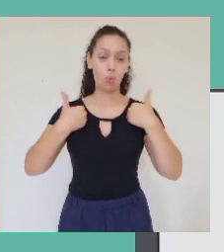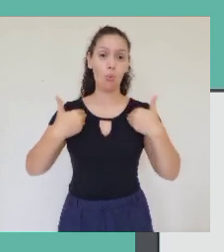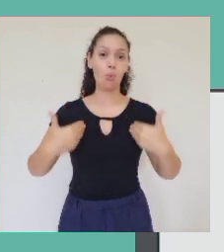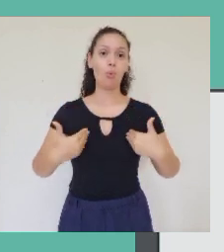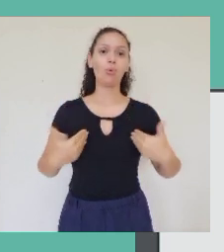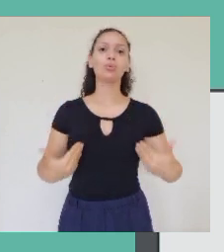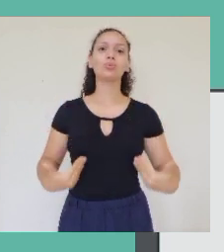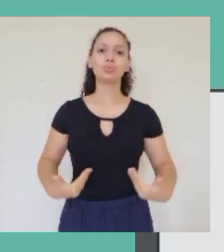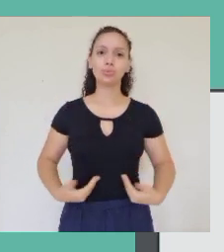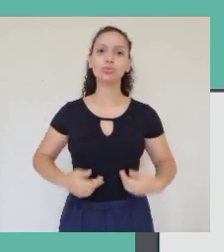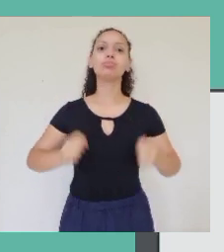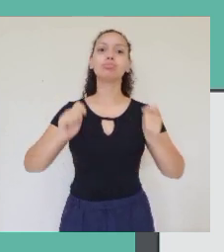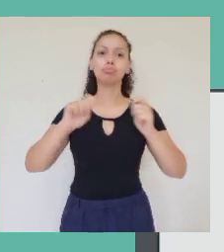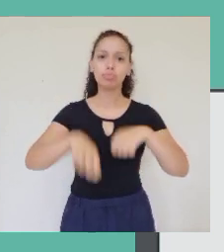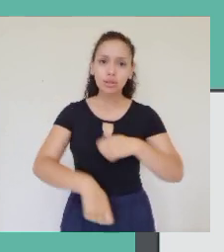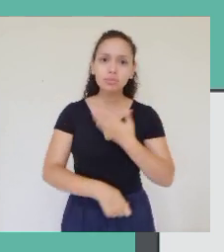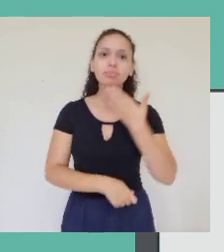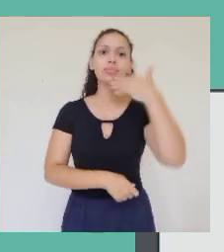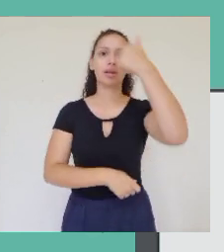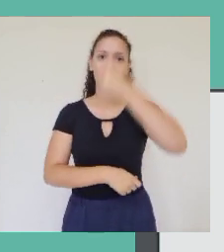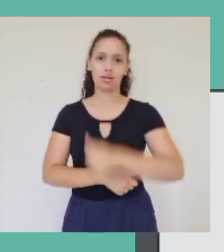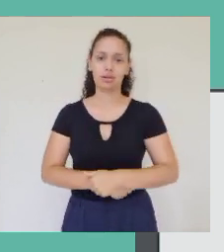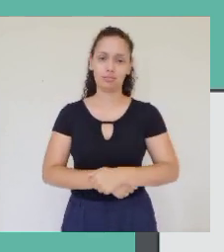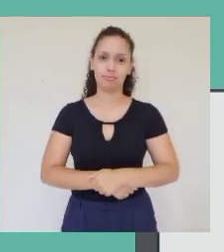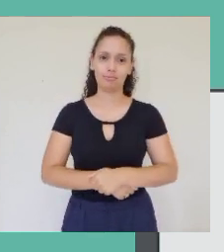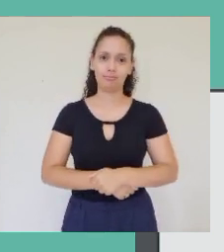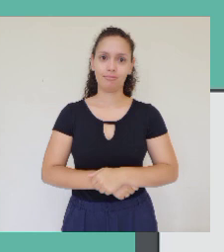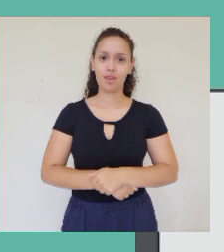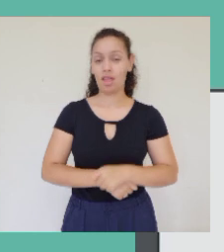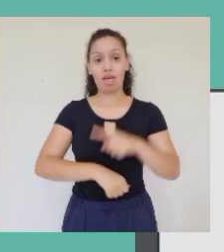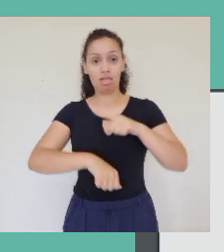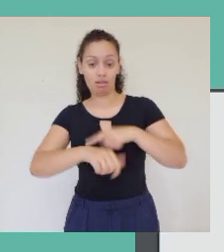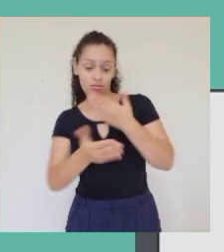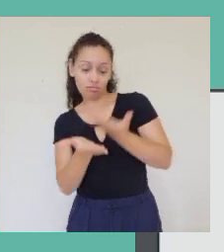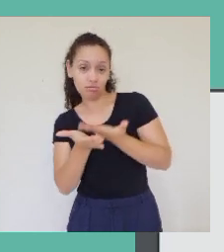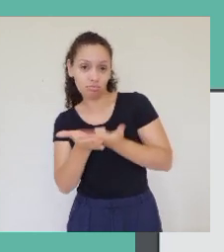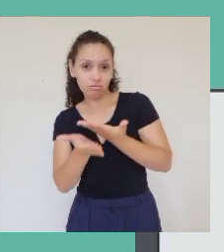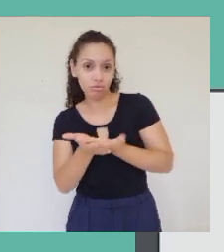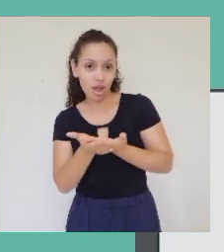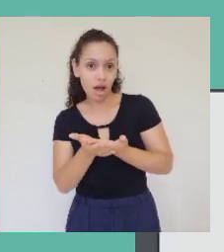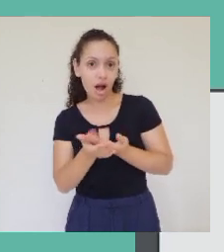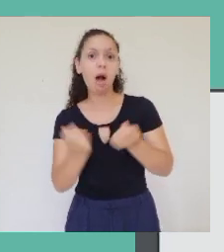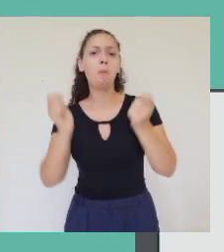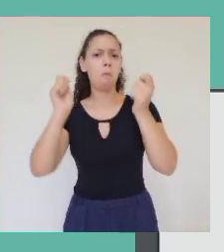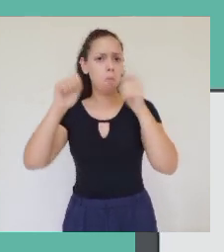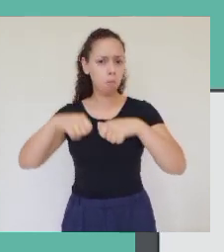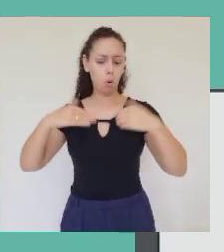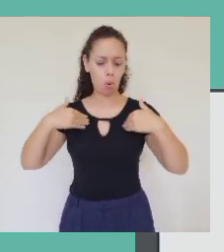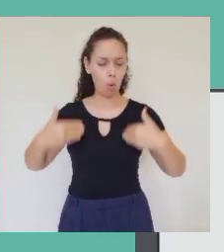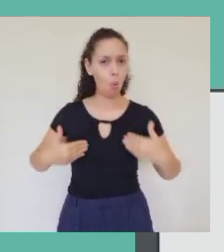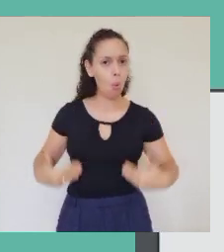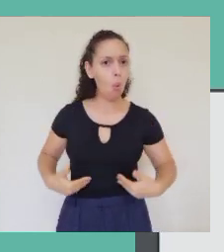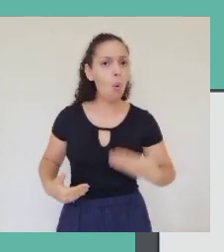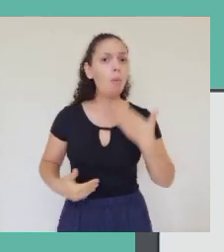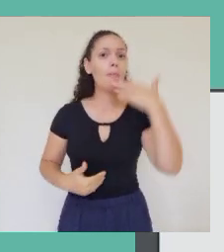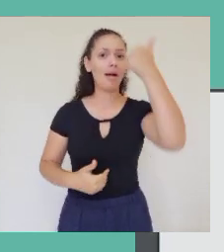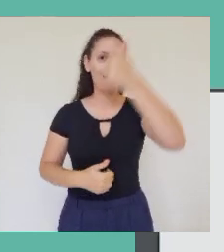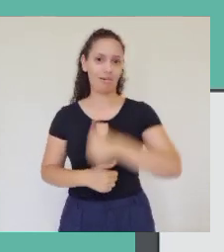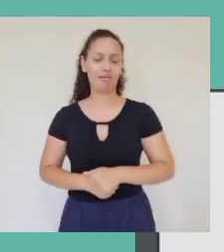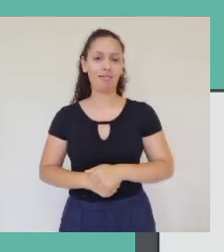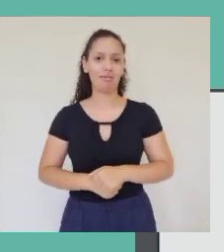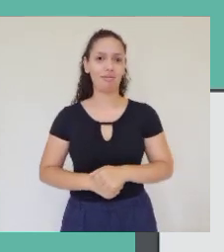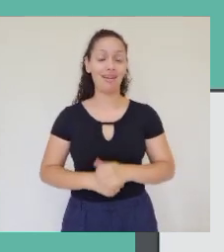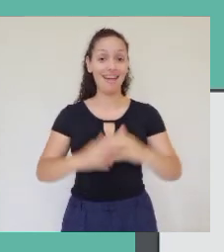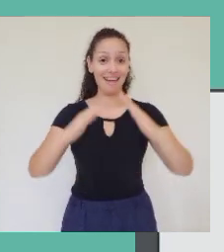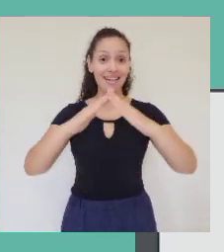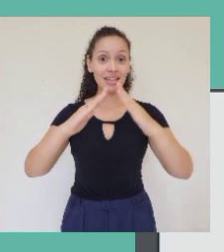conseguimos melhorar a nossa postura enquanto estudamos. Enquanto estamos em casa, conseguimos estabelecer um bom ambiente para o estudo. E é isso que